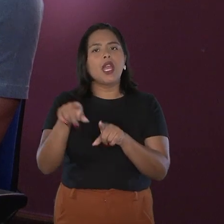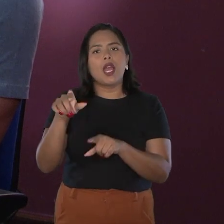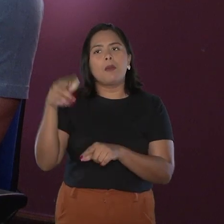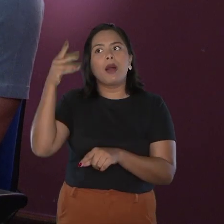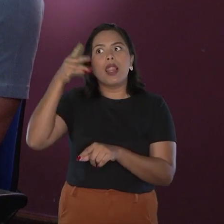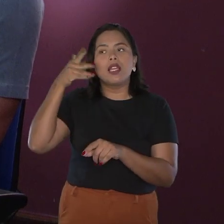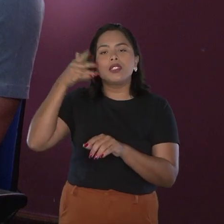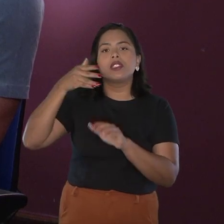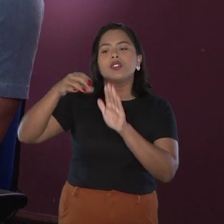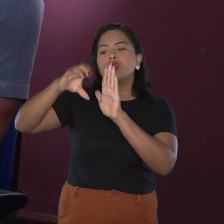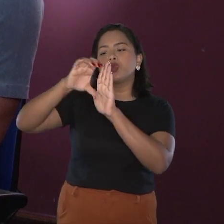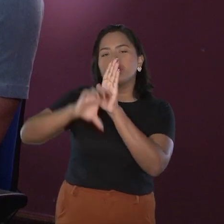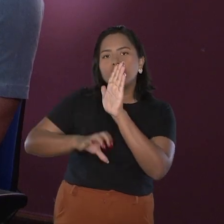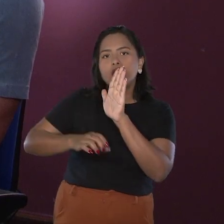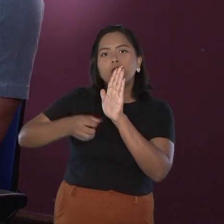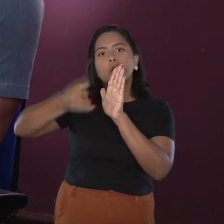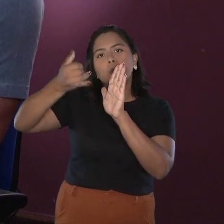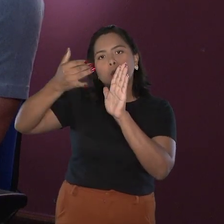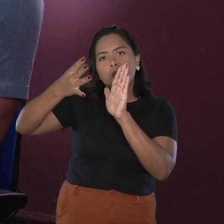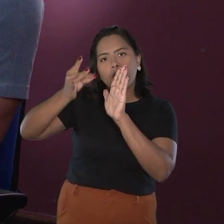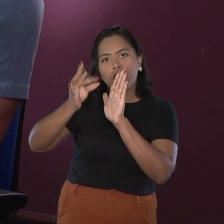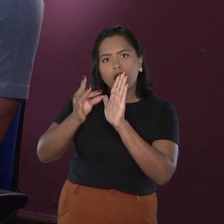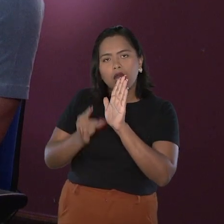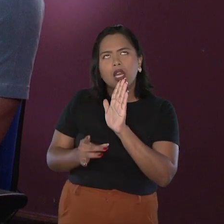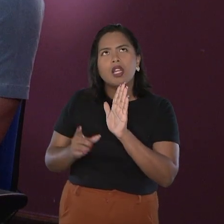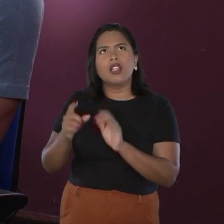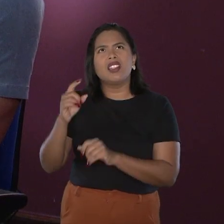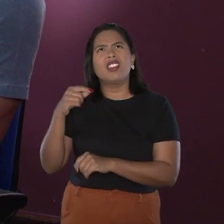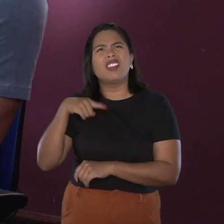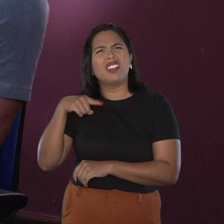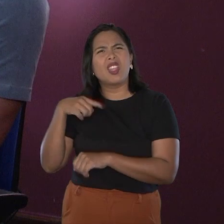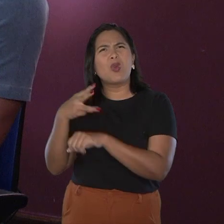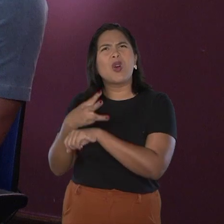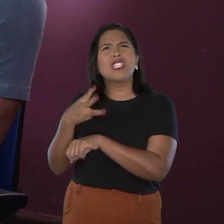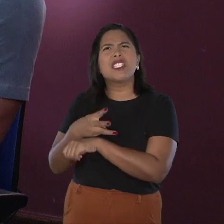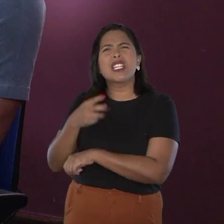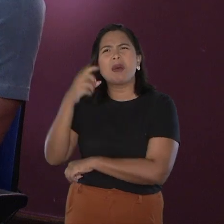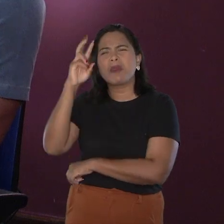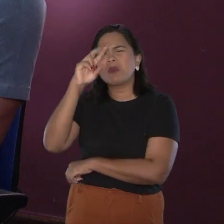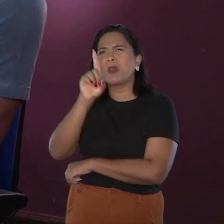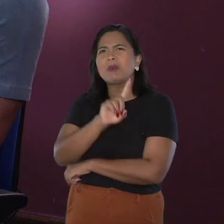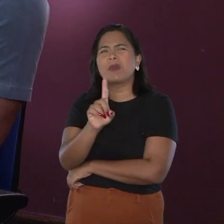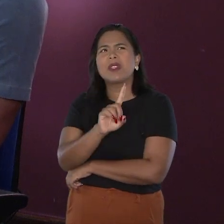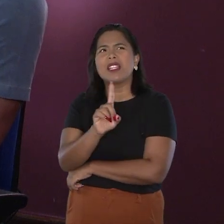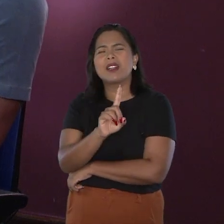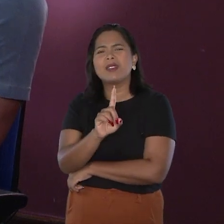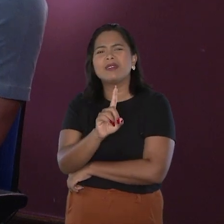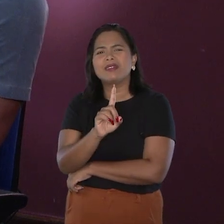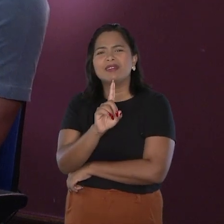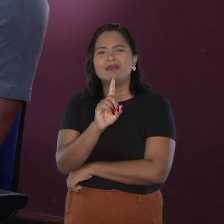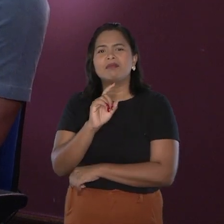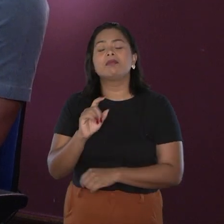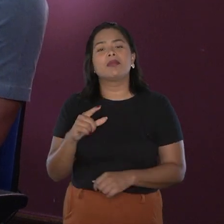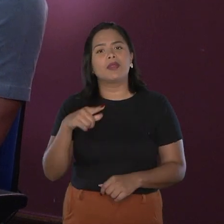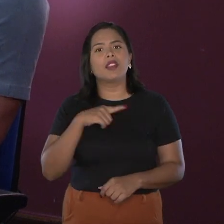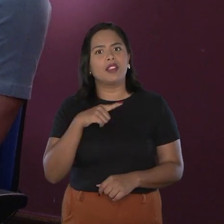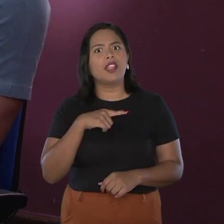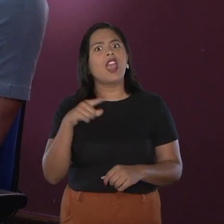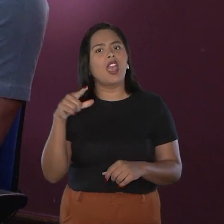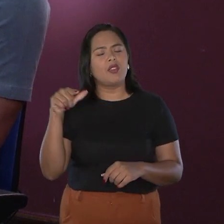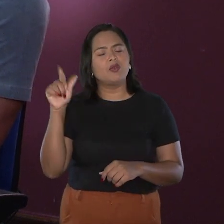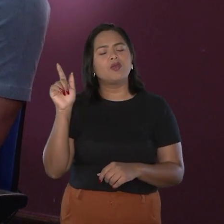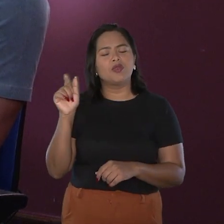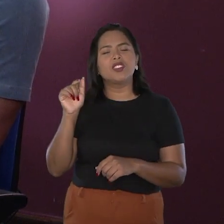que irão participar também tem WhatsApp que eu não lembro de cabeça mas já já a gente passa mas tá no